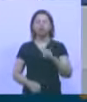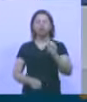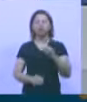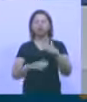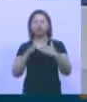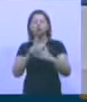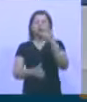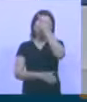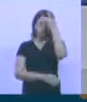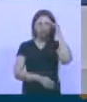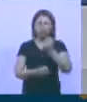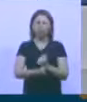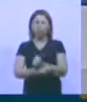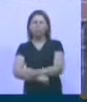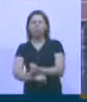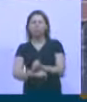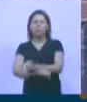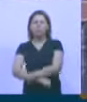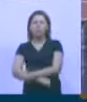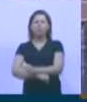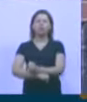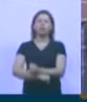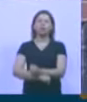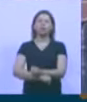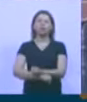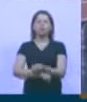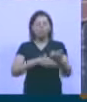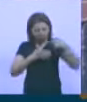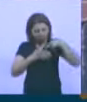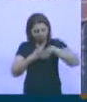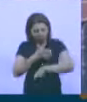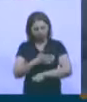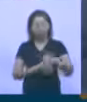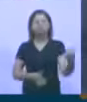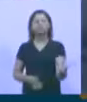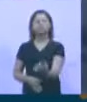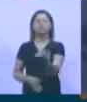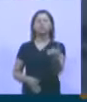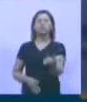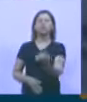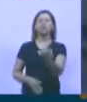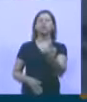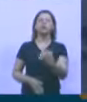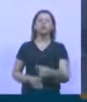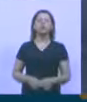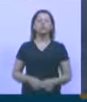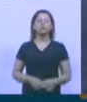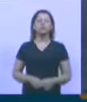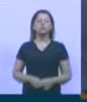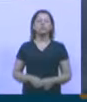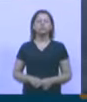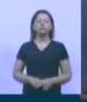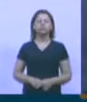ficarão presos dentro de uma prisão por toda a vida. But